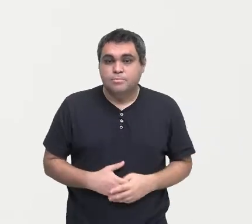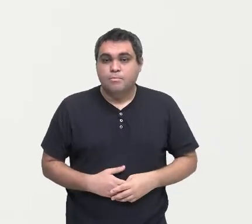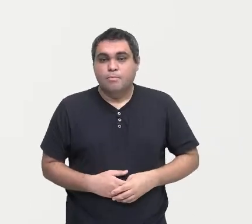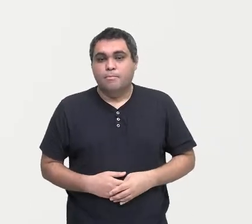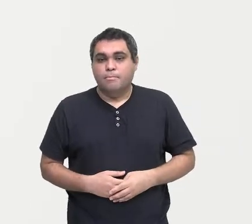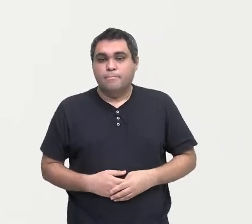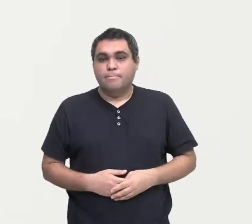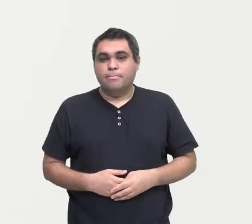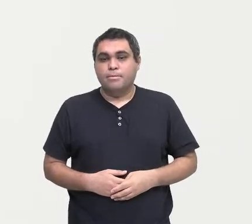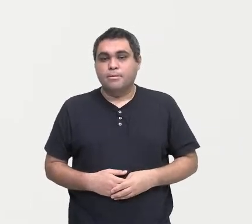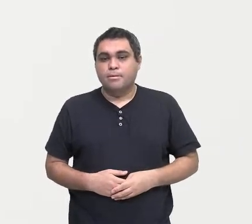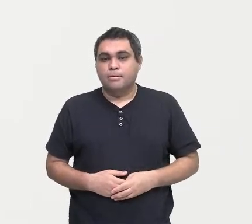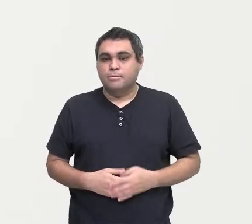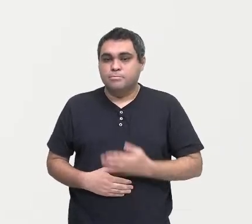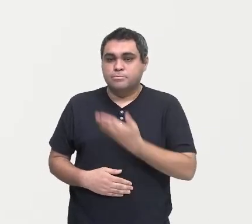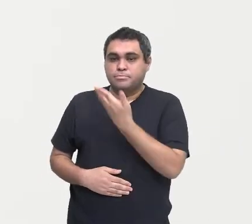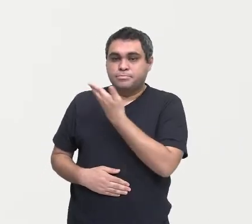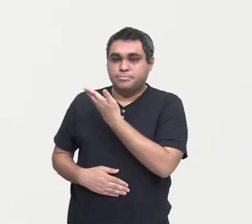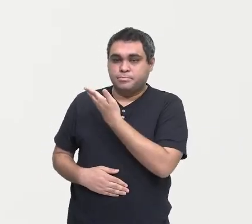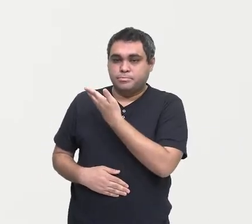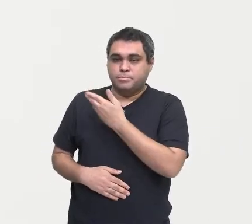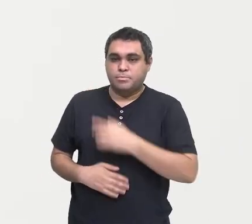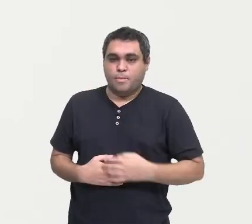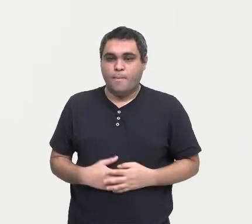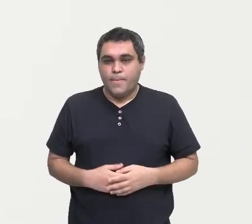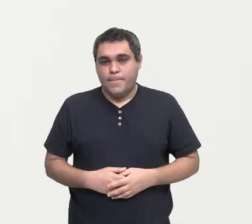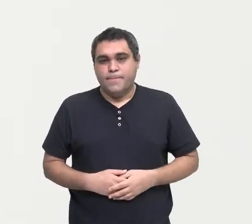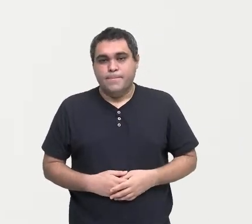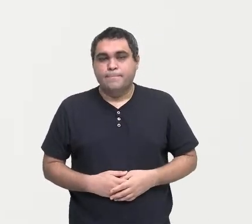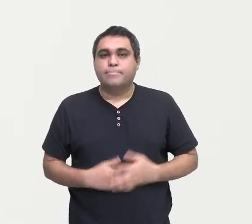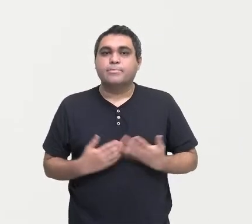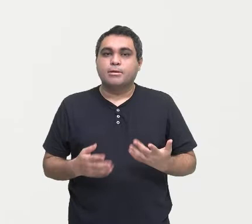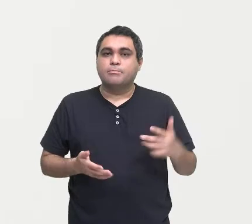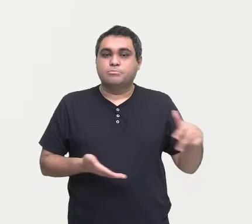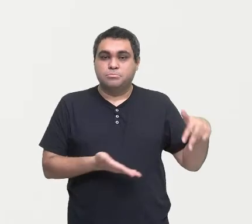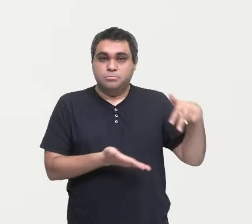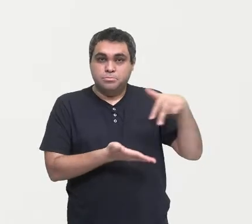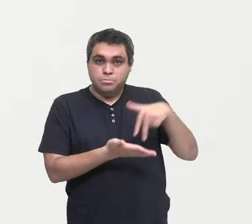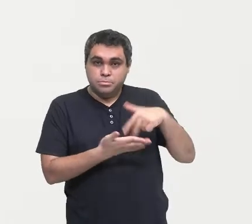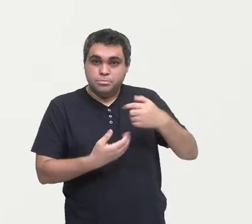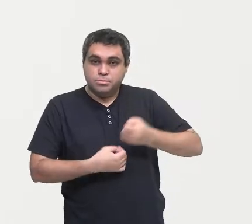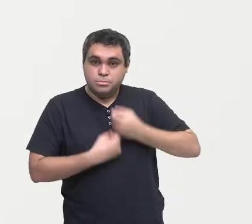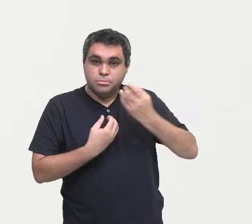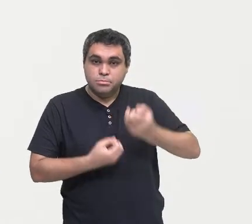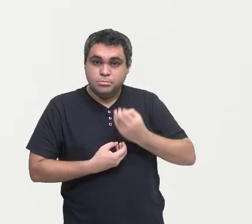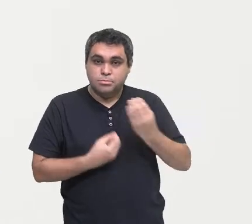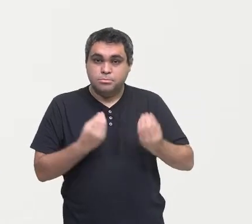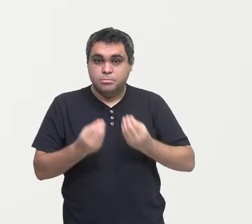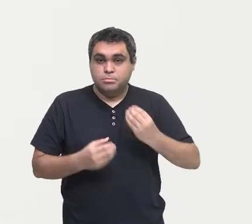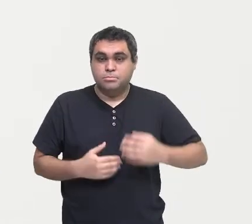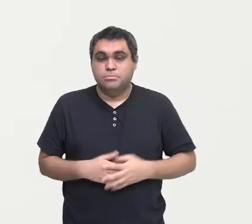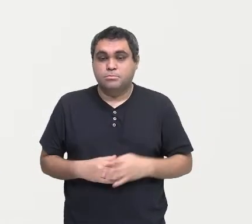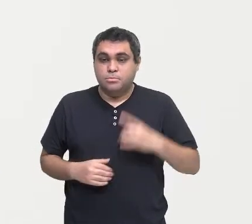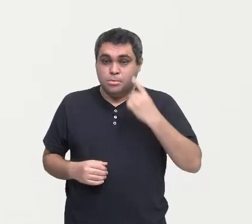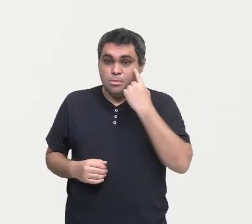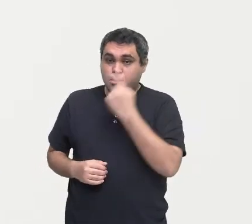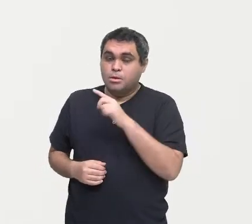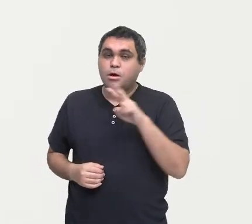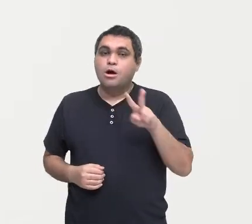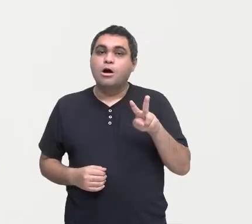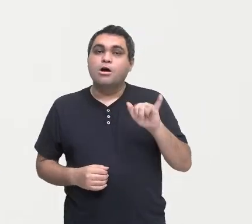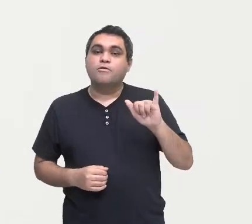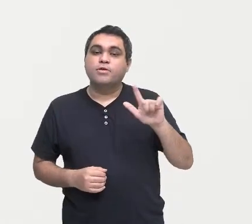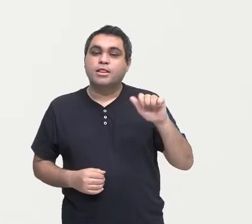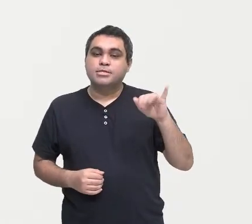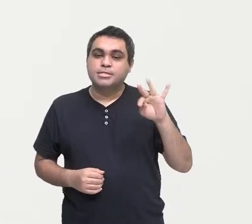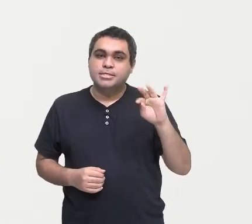falando ainda sobre o humanismo literário e a sua poesia palaciana. Muito bem, olha só. Então temos aí o